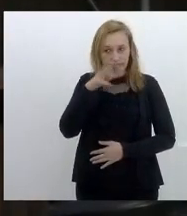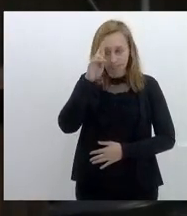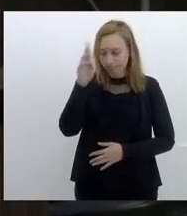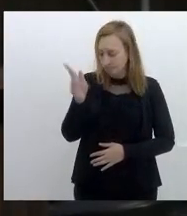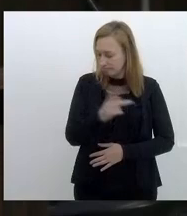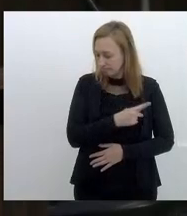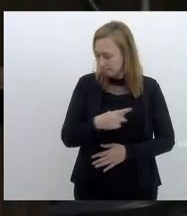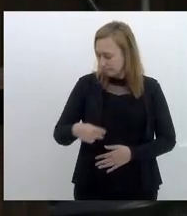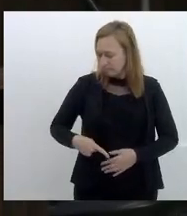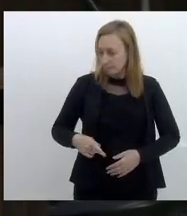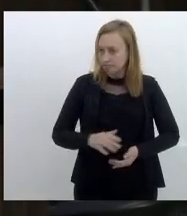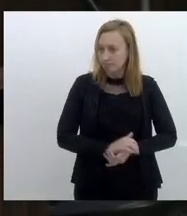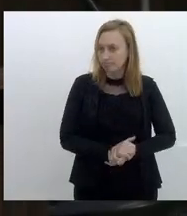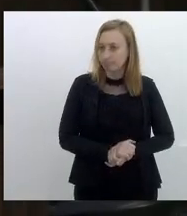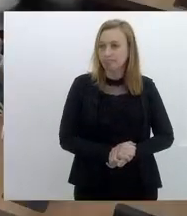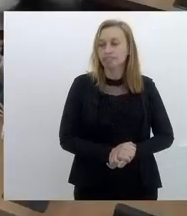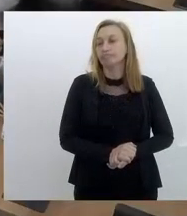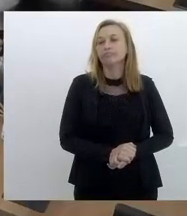o presidente